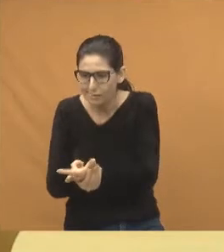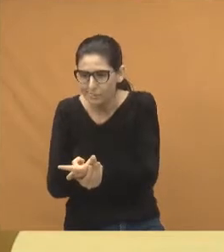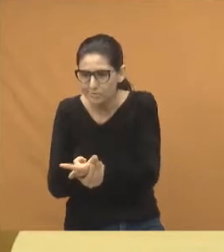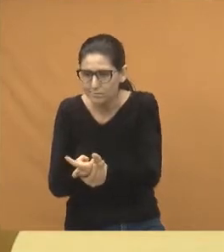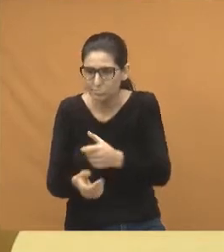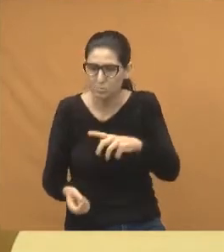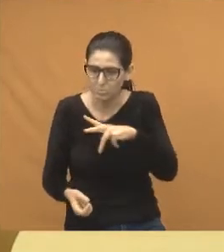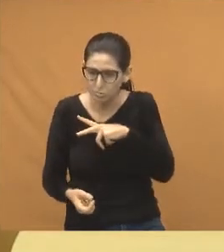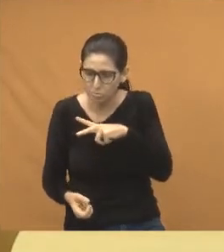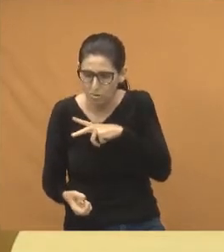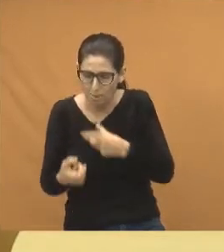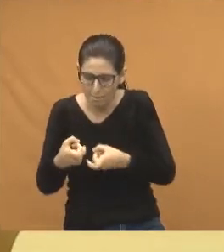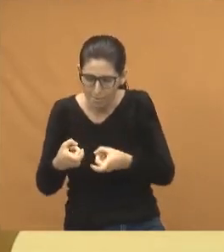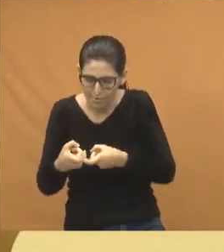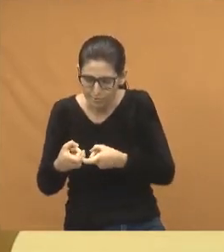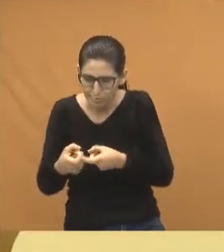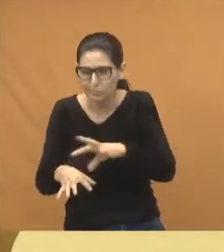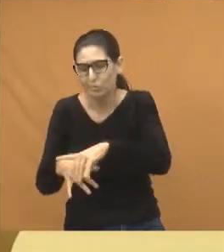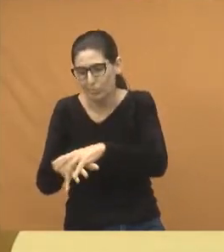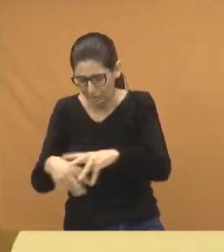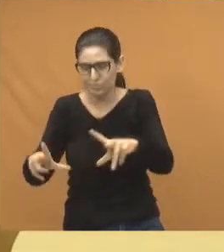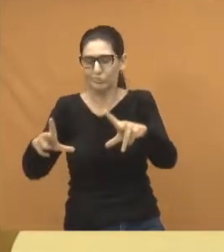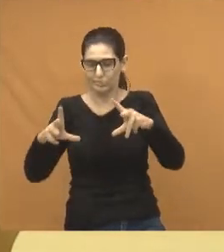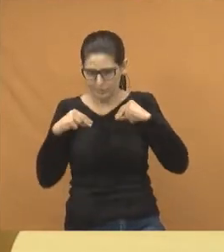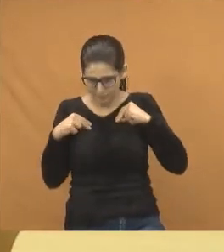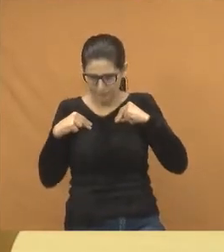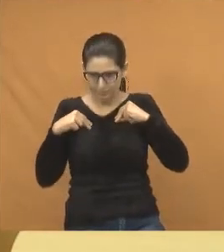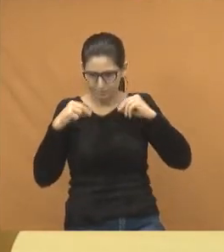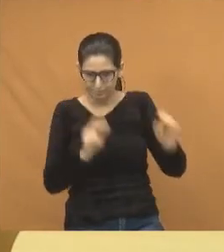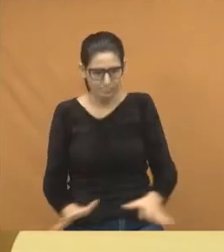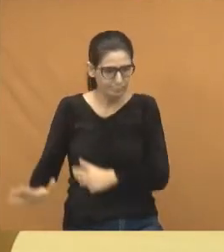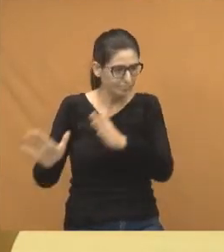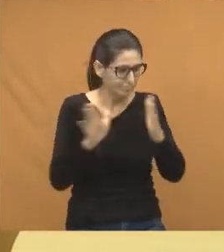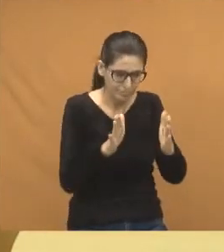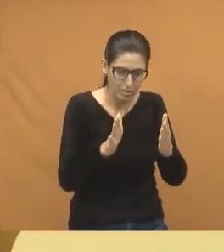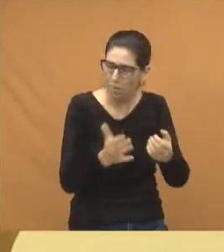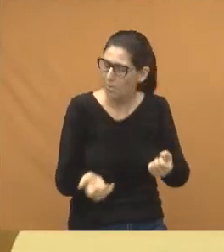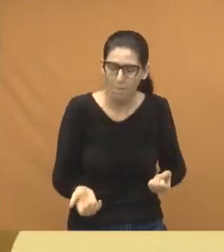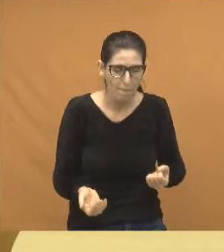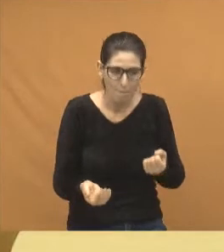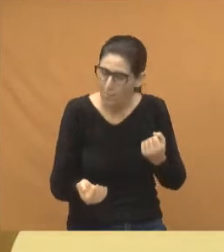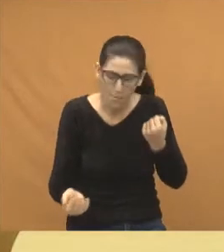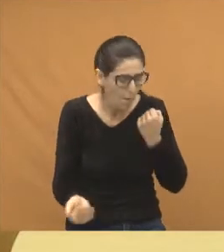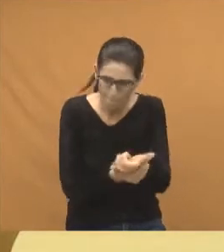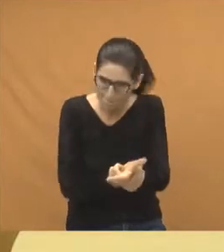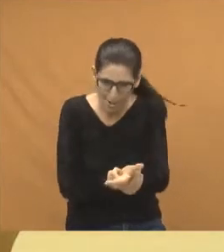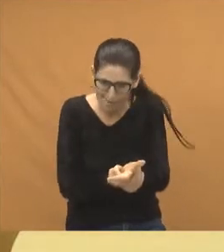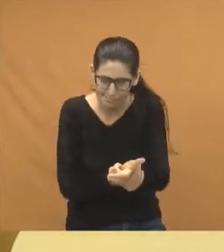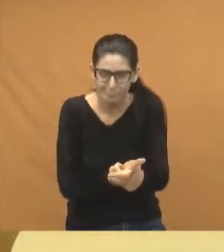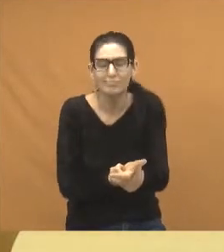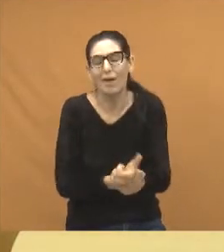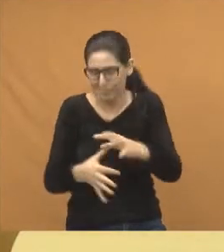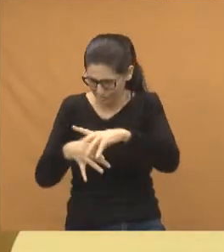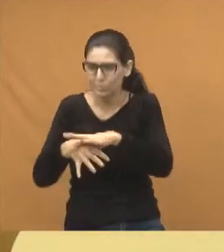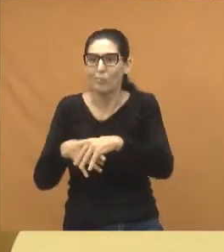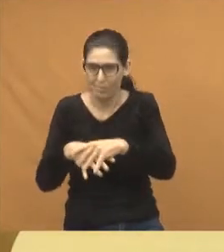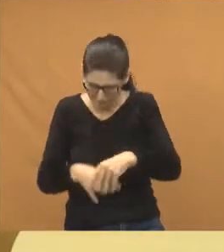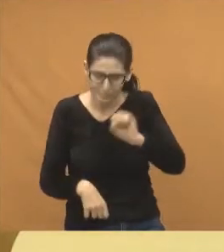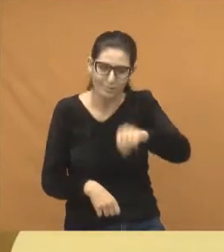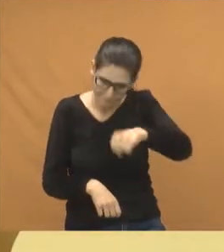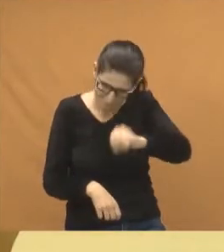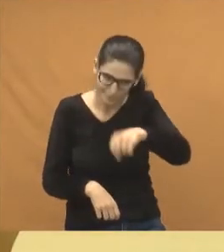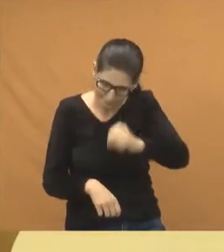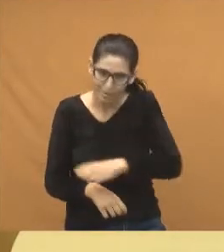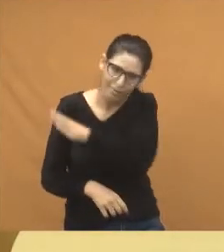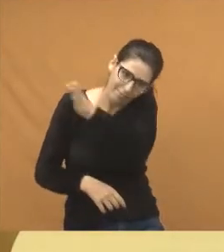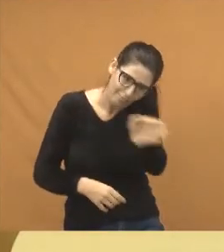doente. Esse que é o problema. Mas eu, vereador Valmir, quero dizer, olha, Paulinho, você está completamente cheio de razão